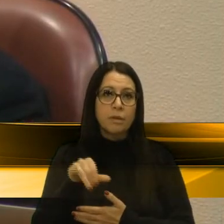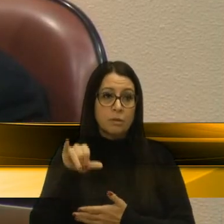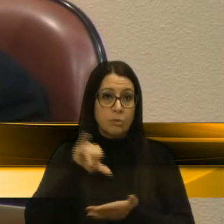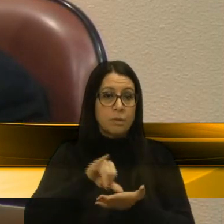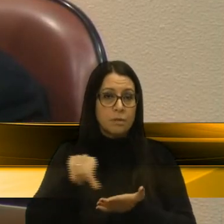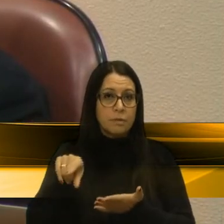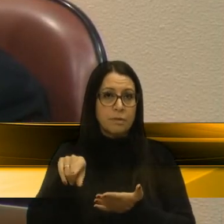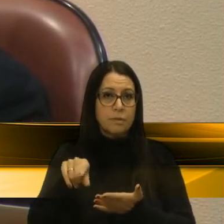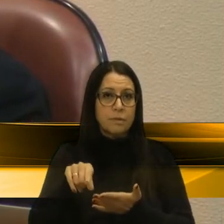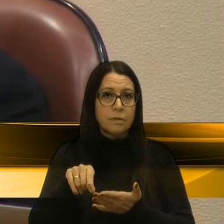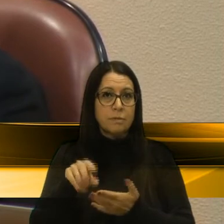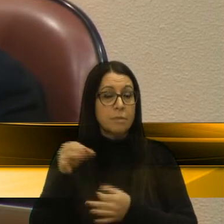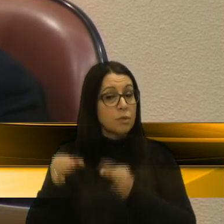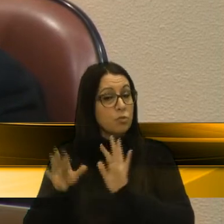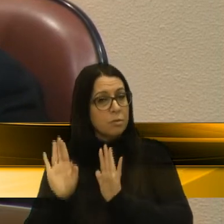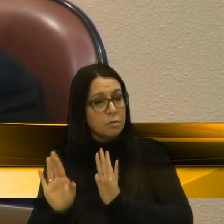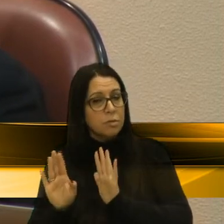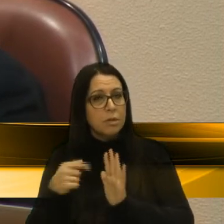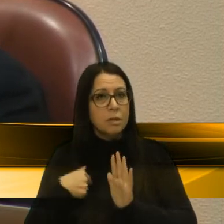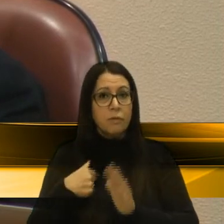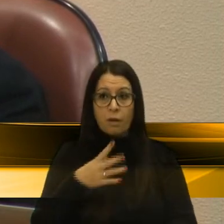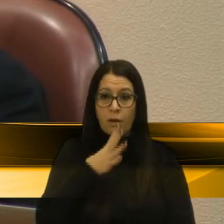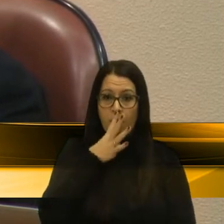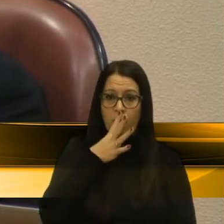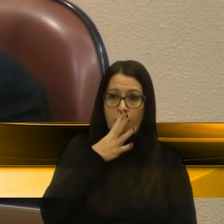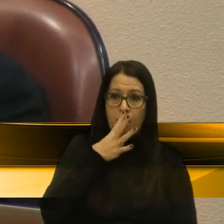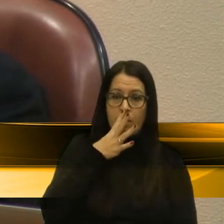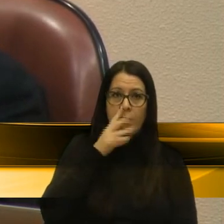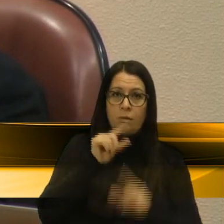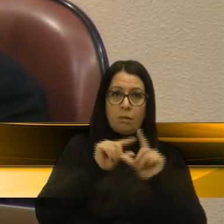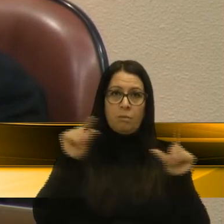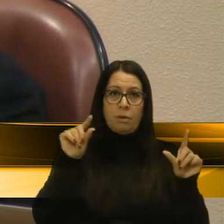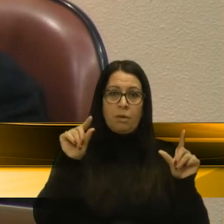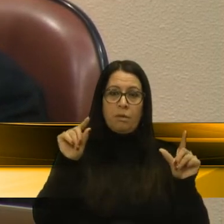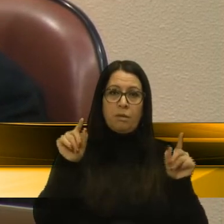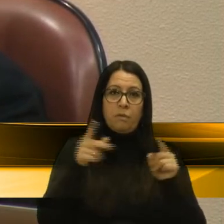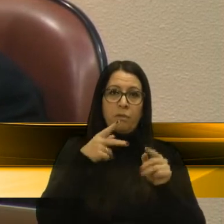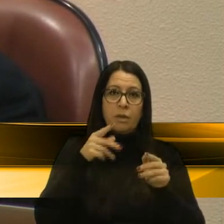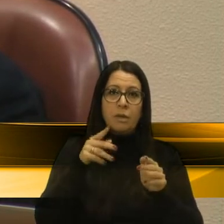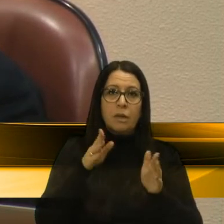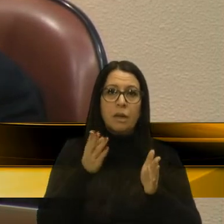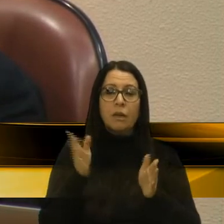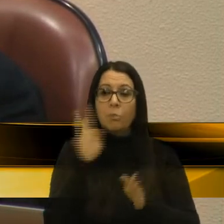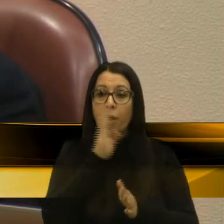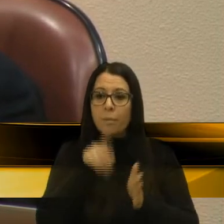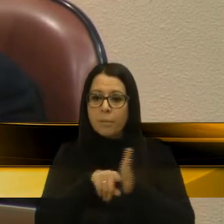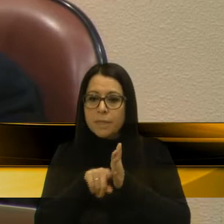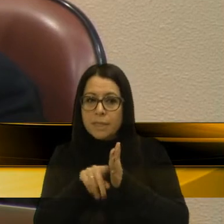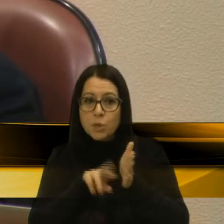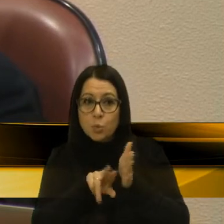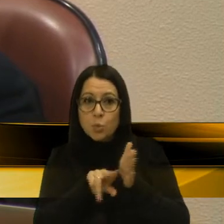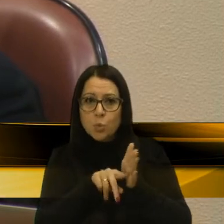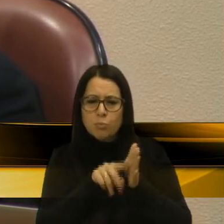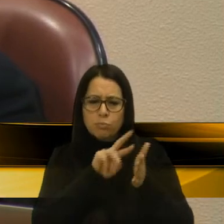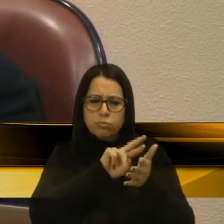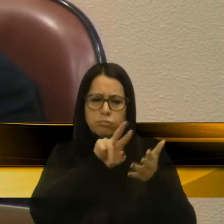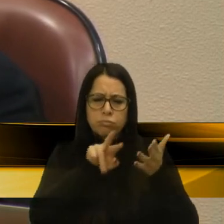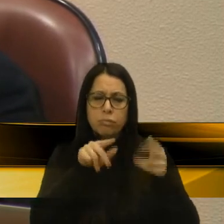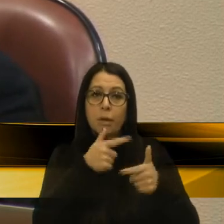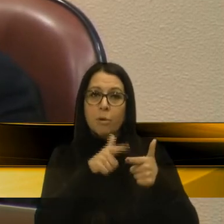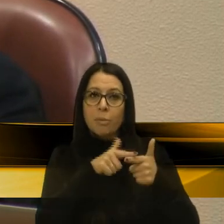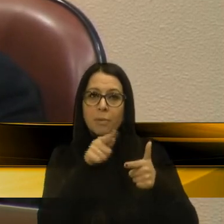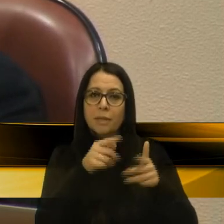Zona Norte, escolas, UBSs, o que é extremamente lamentável. Então, vereador, com certeza, Vossa Excelência